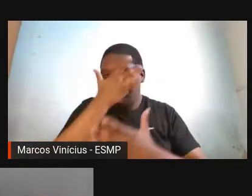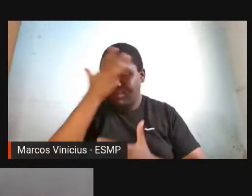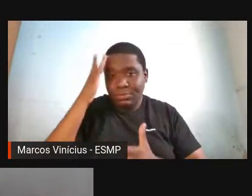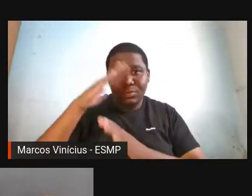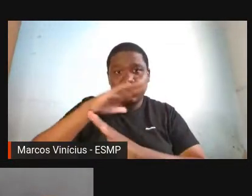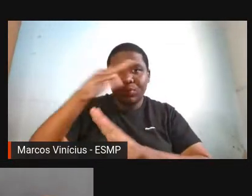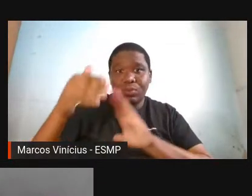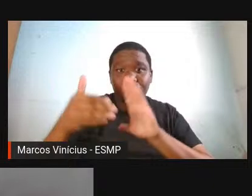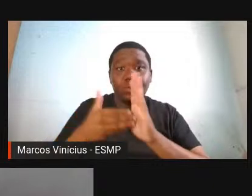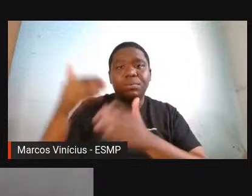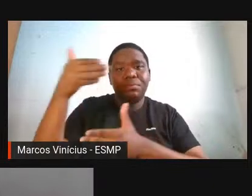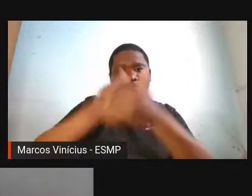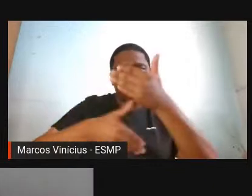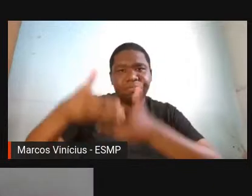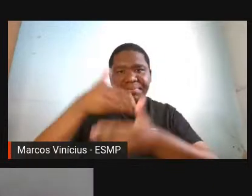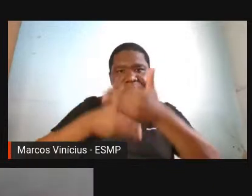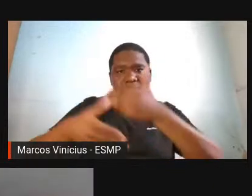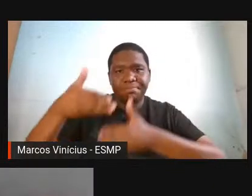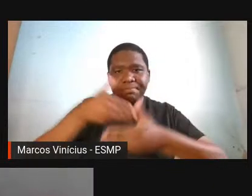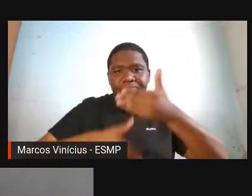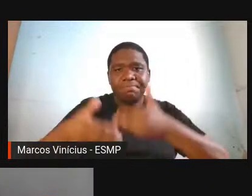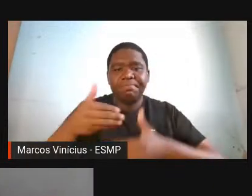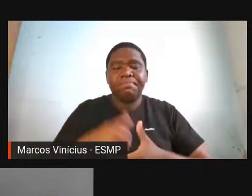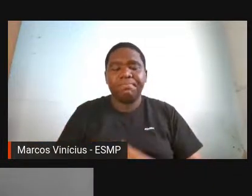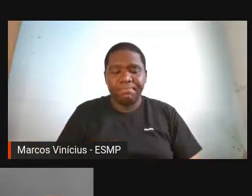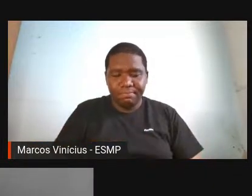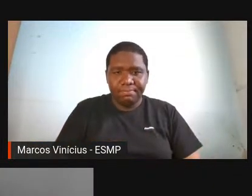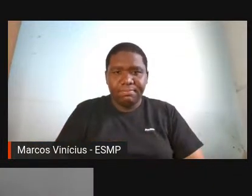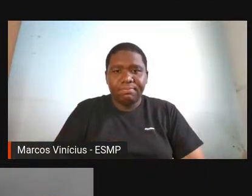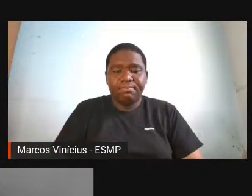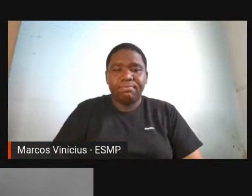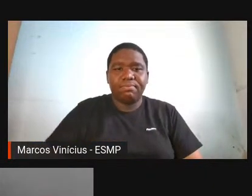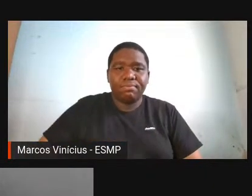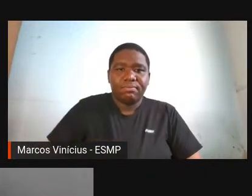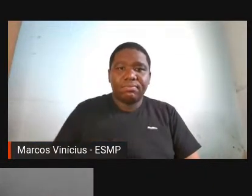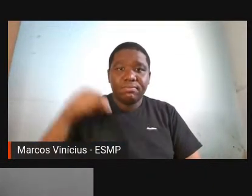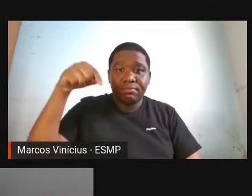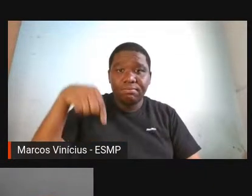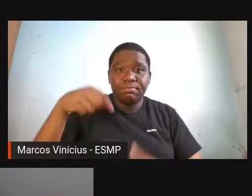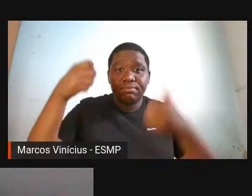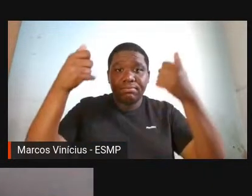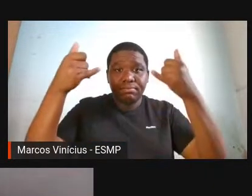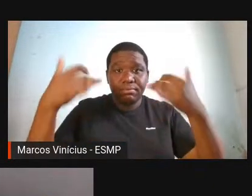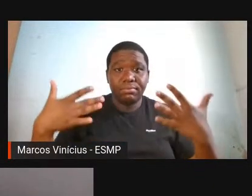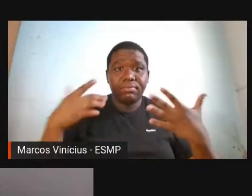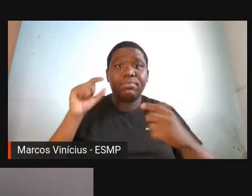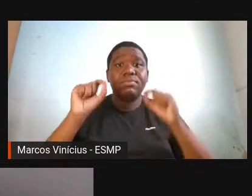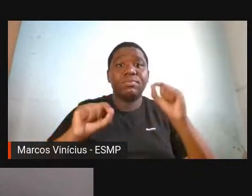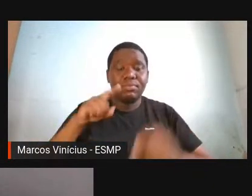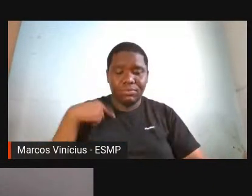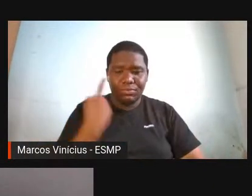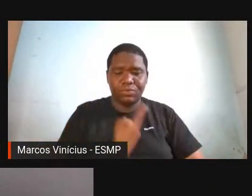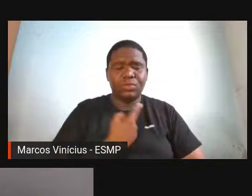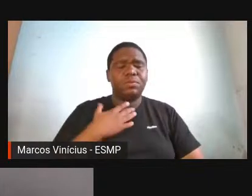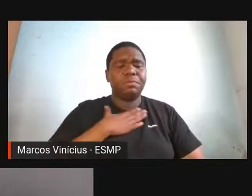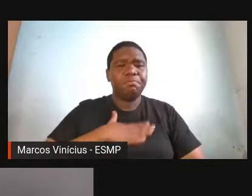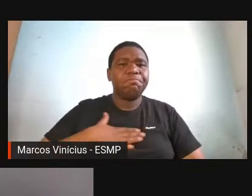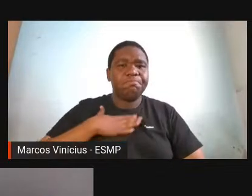todas participantes. E relatar que é uma com grande satisfação